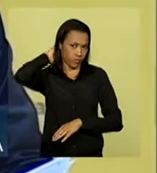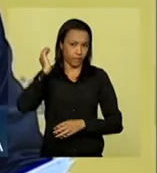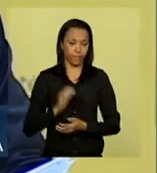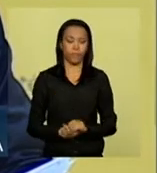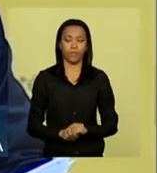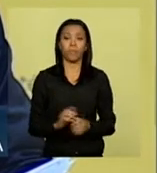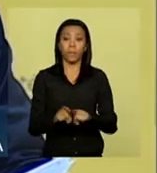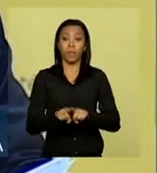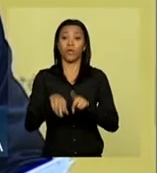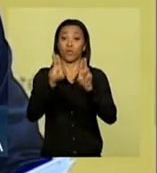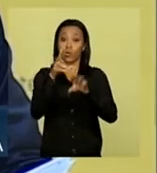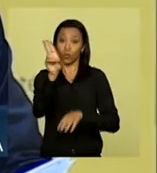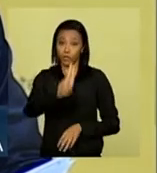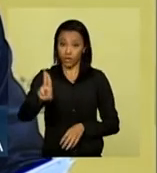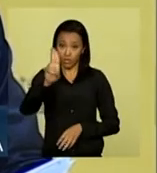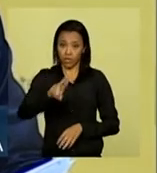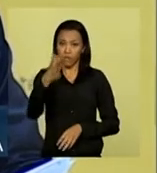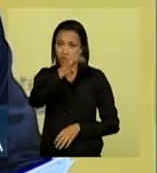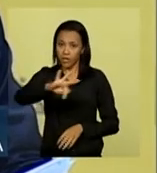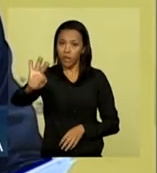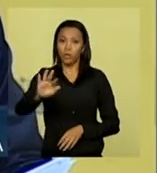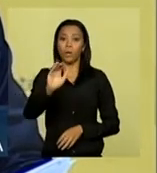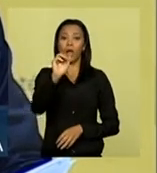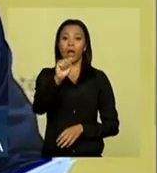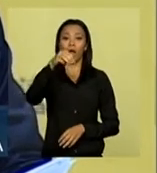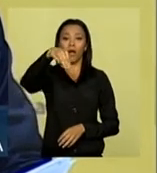a Universidade Federal do Amapá